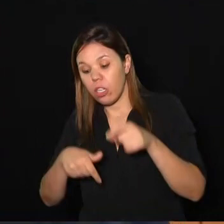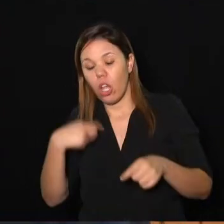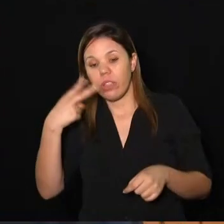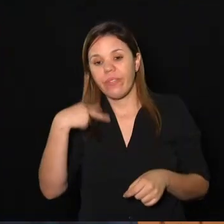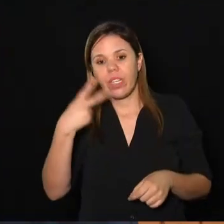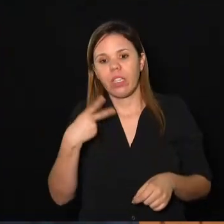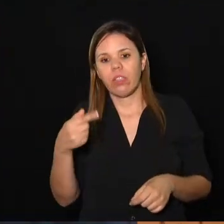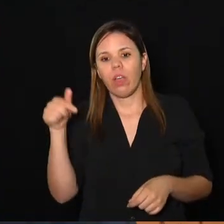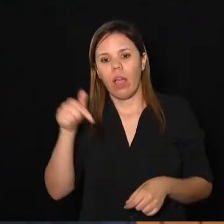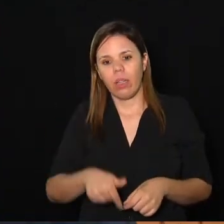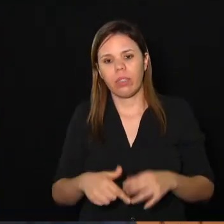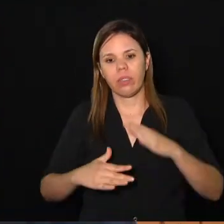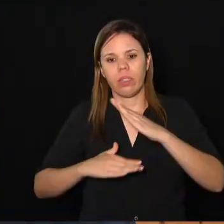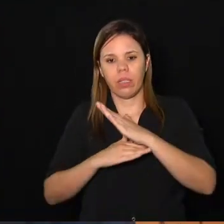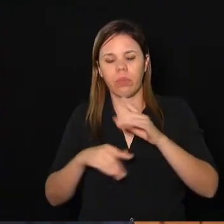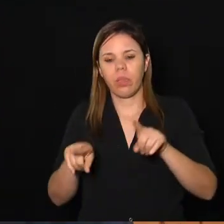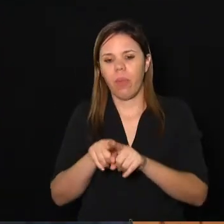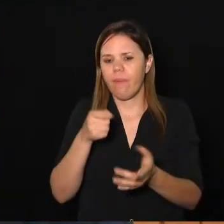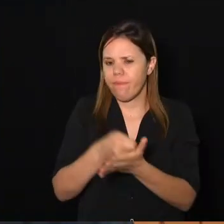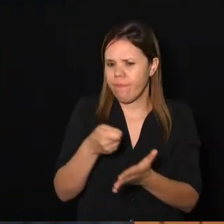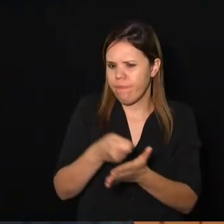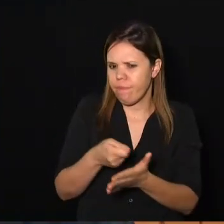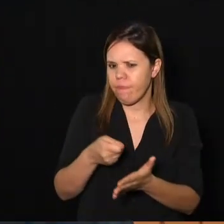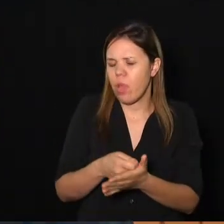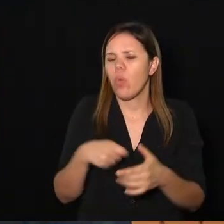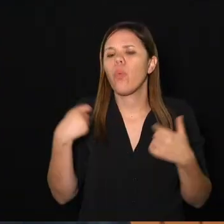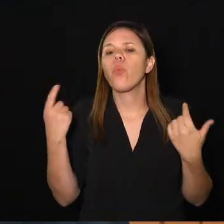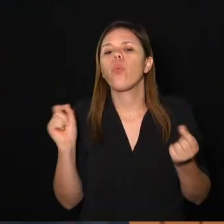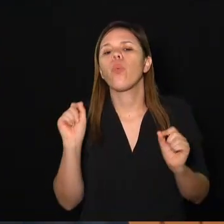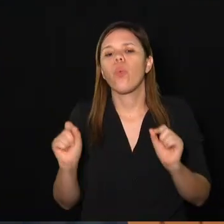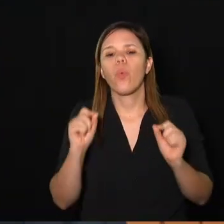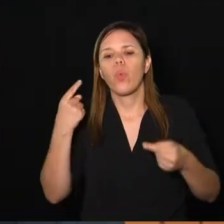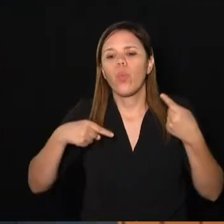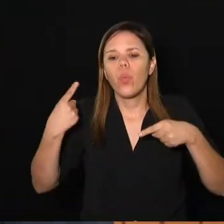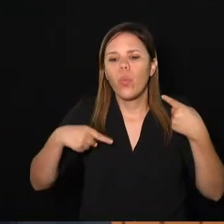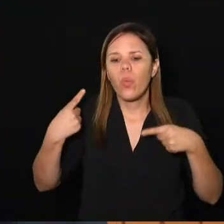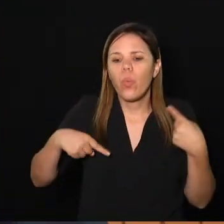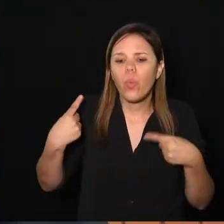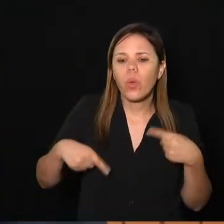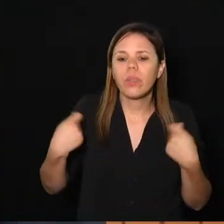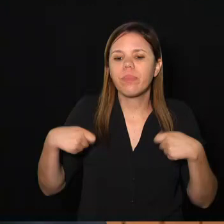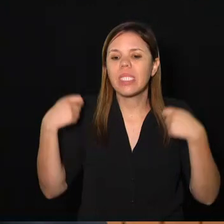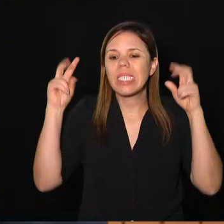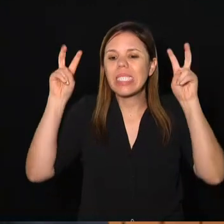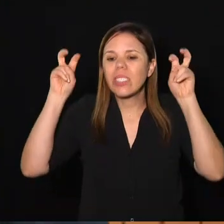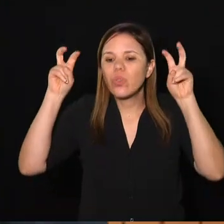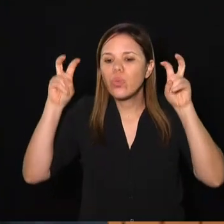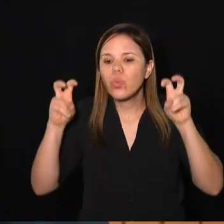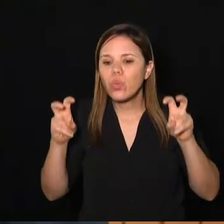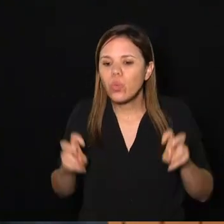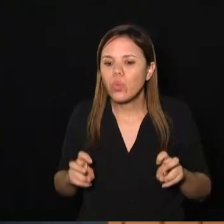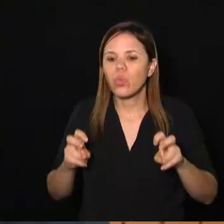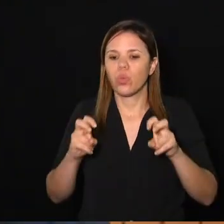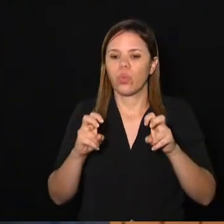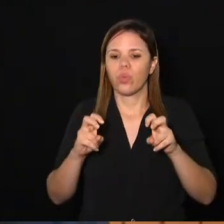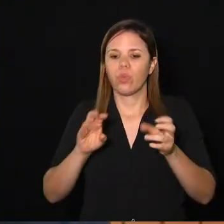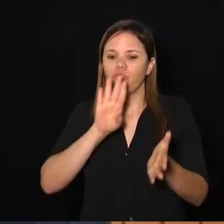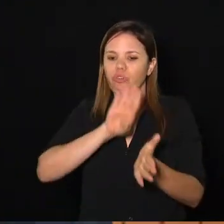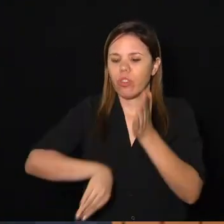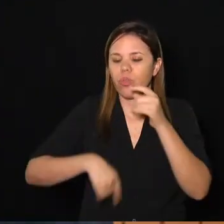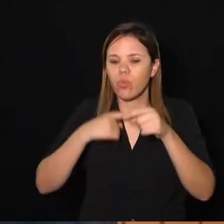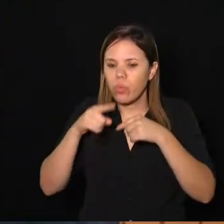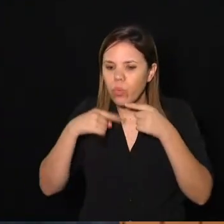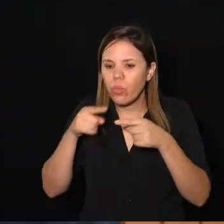casa nós temos o dever e a obrigação de estar discutindo todos esses assuntos e que nós possamos